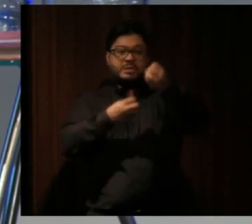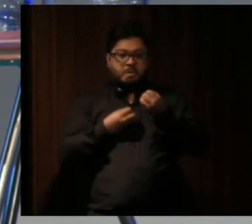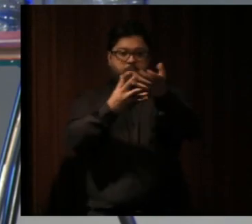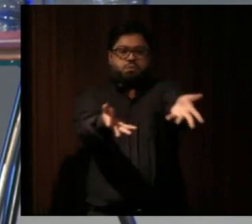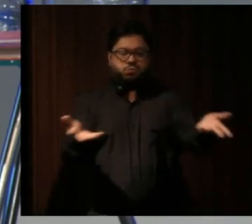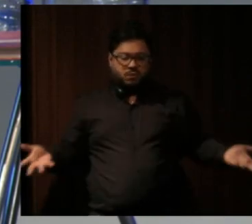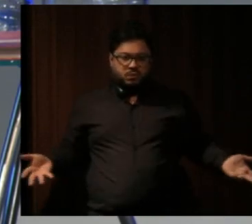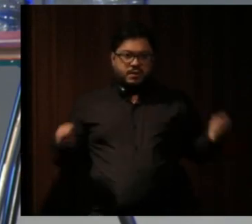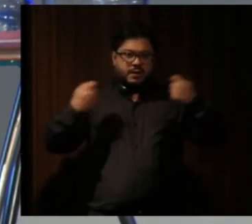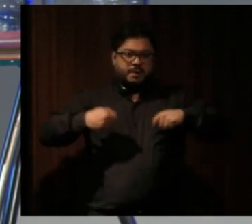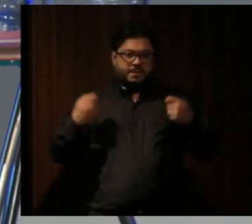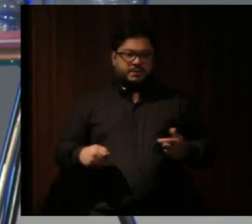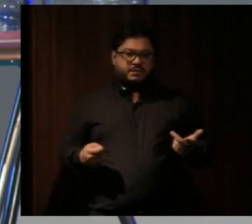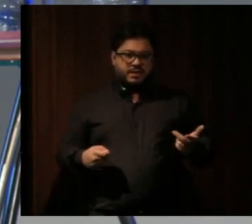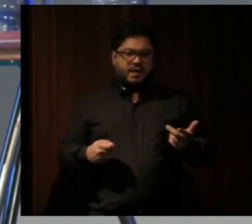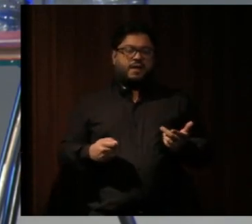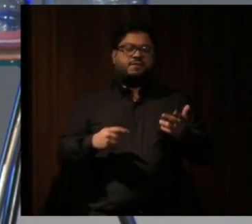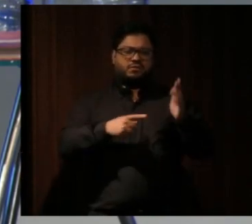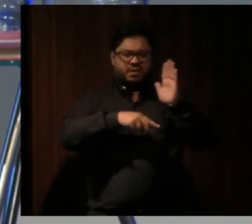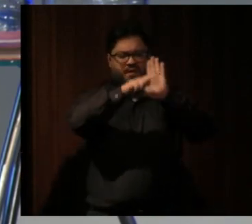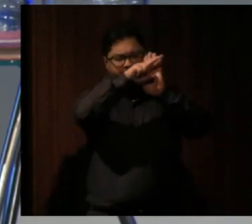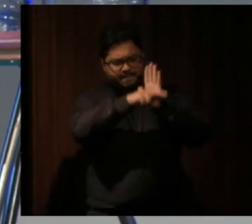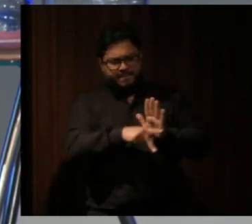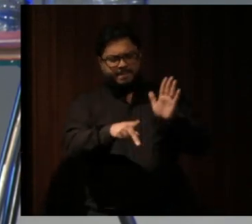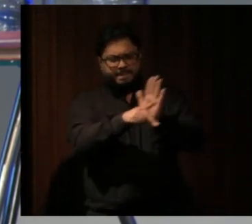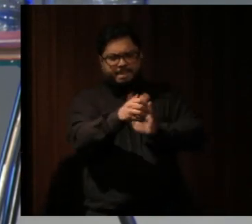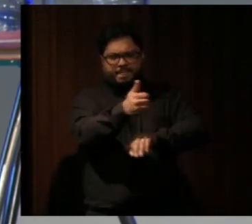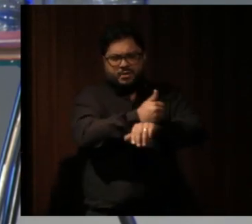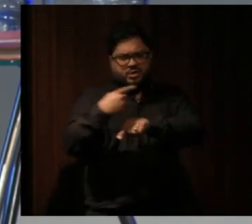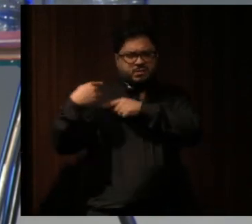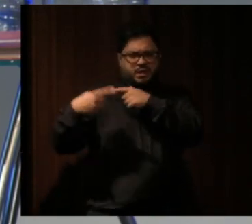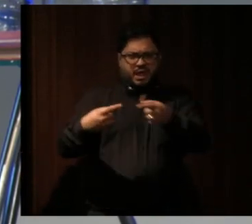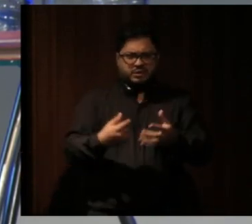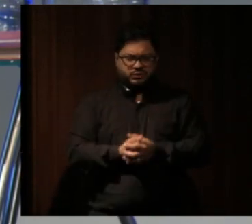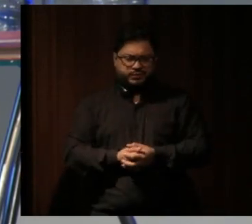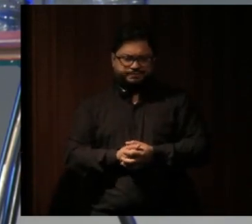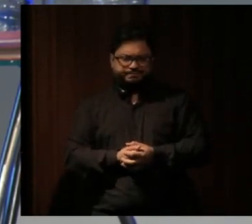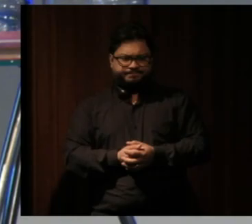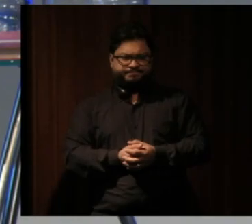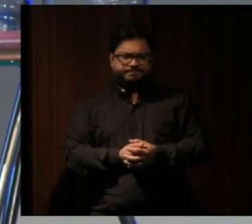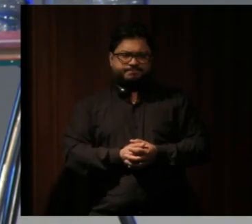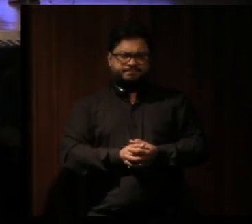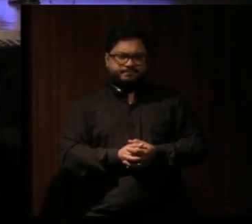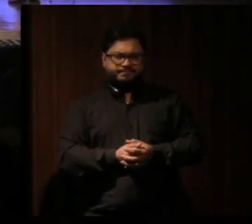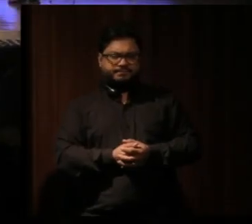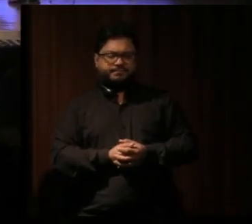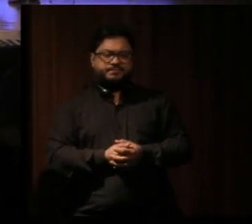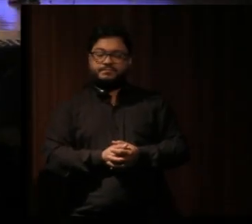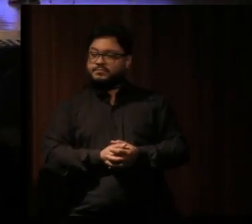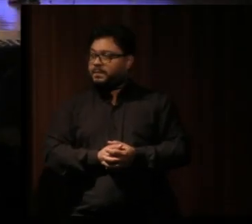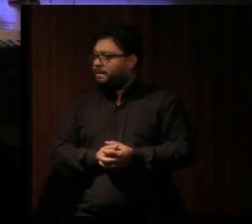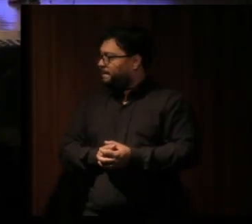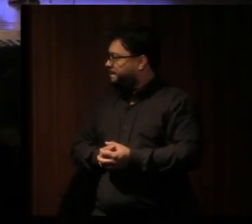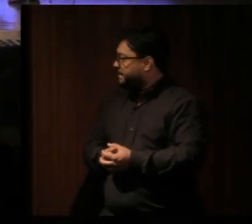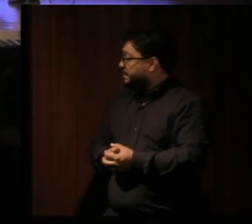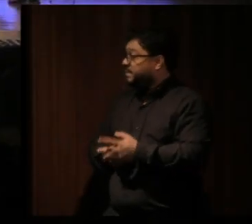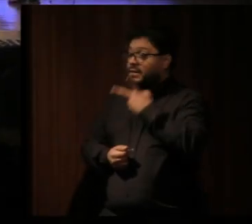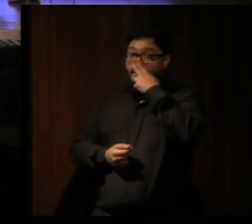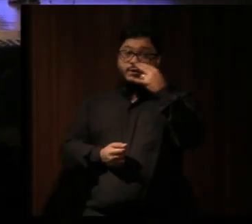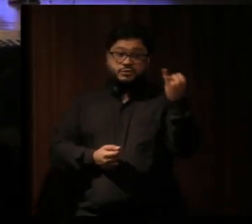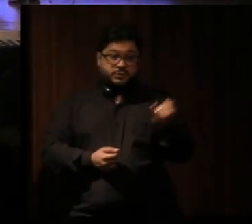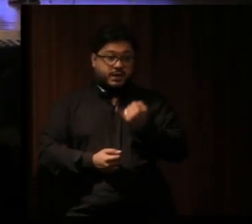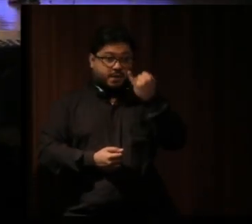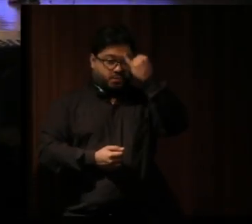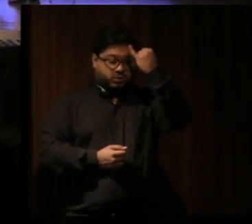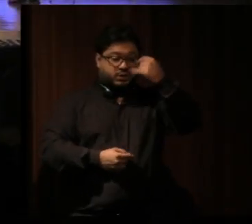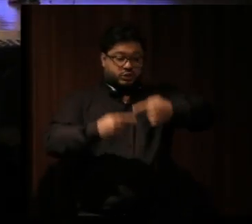que a gente teria que dar seguindo uma regra do jornalismo clássico né Eu acho que tem uma perspectiva importante